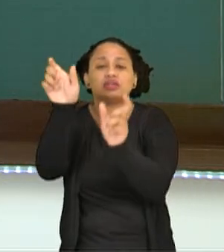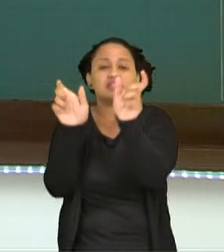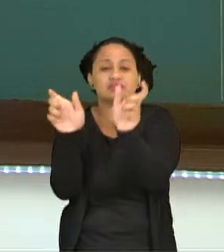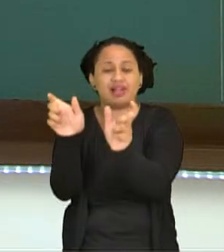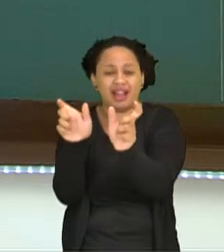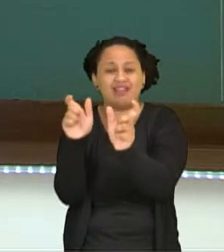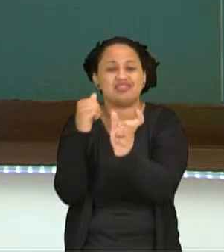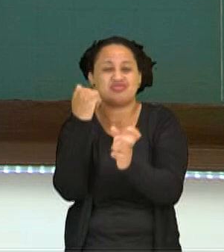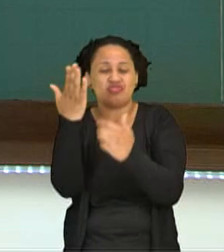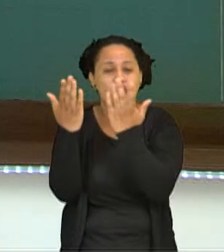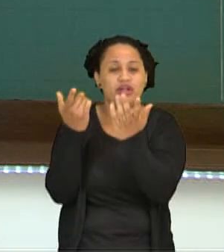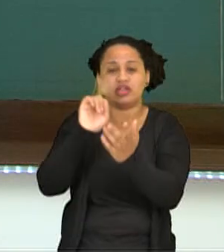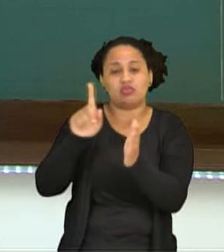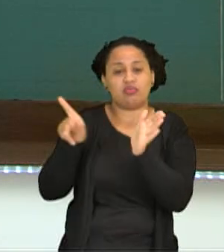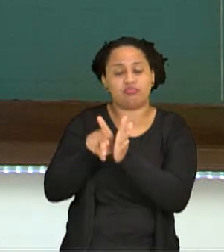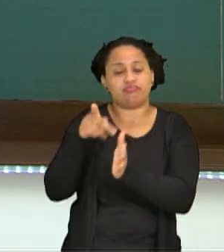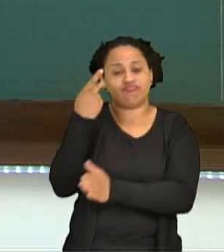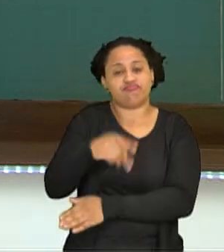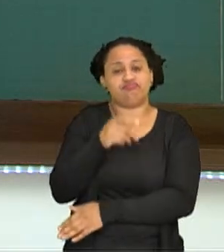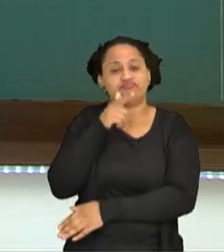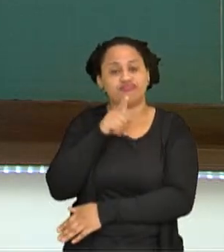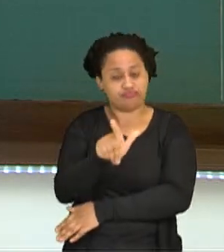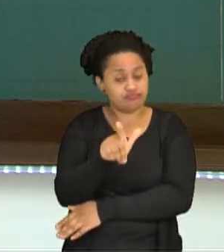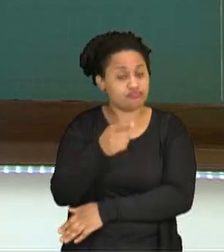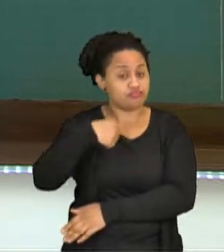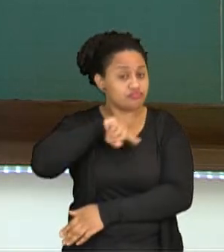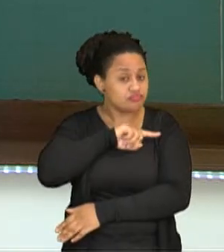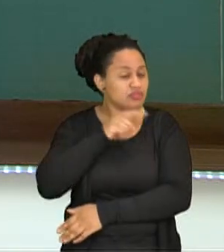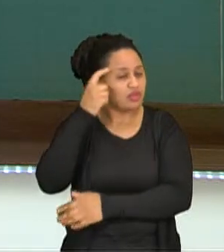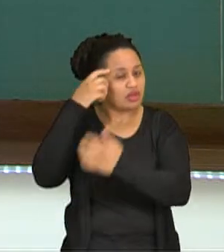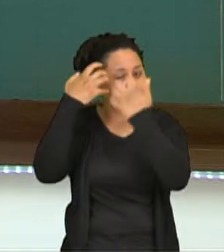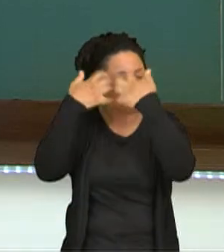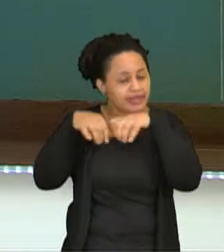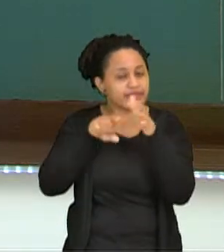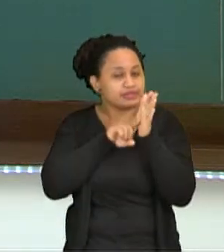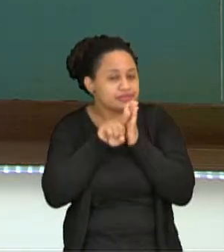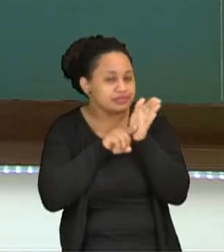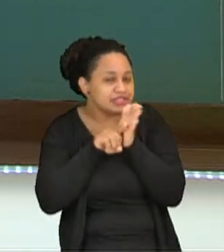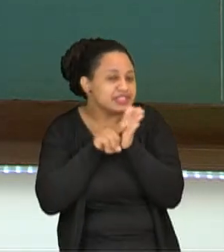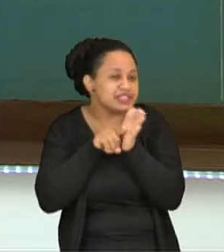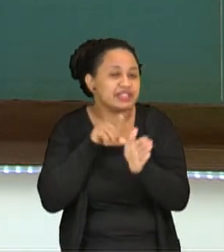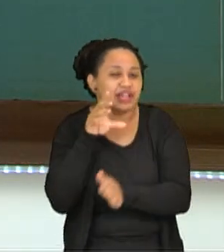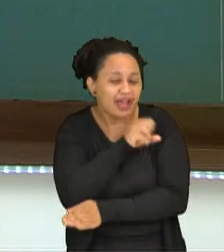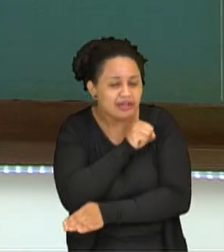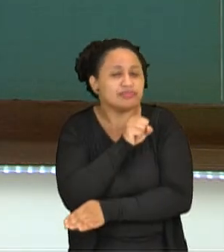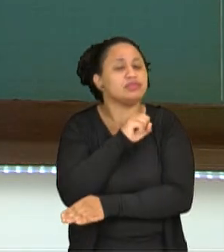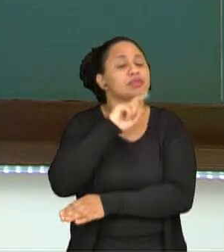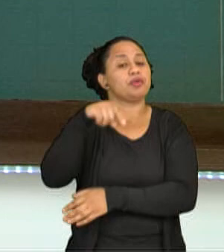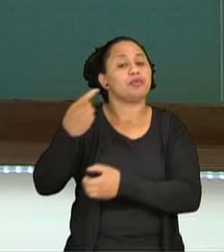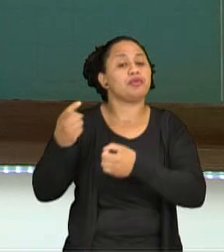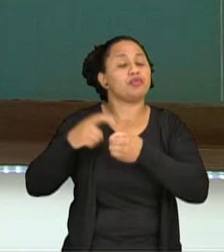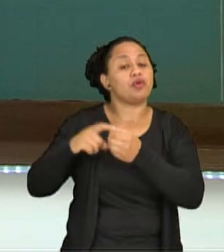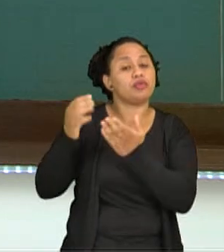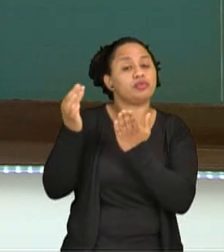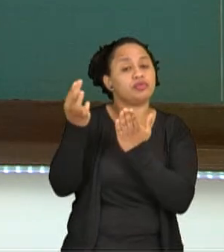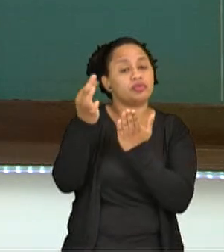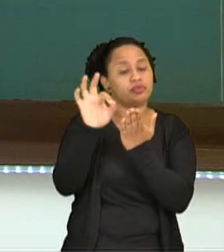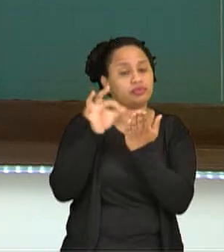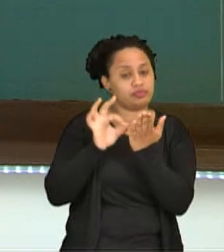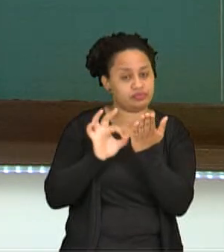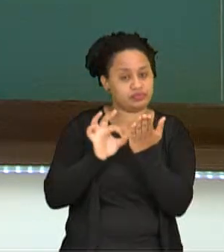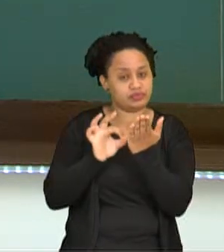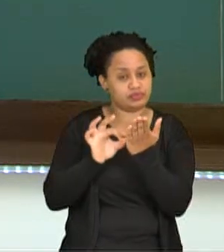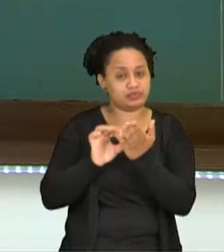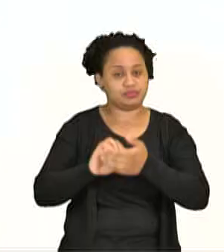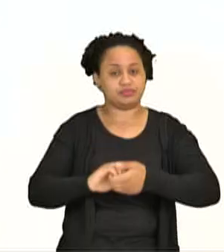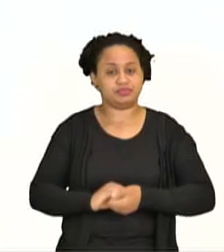esses estrangeirismos, reboots, spin-offs? Pensa um pouquinho, ou pesquisa lá, dá uma pesquisadinha, que eu volto já já comentando essa